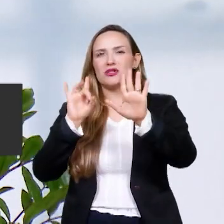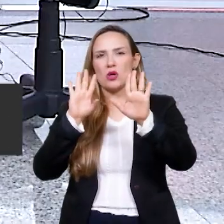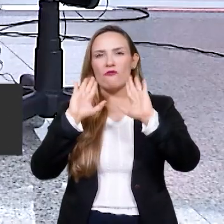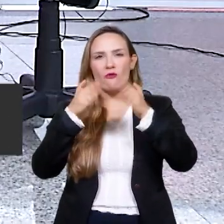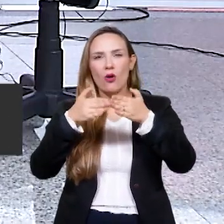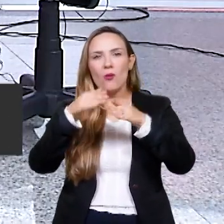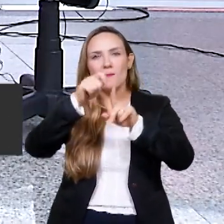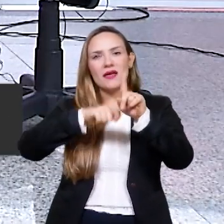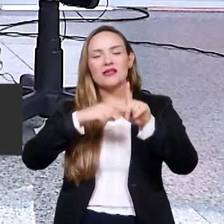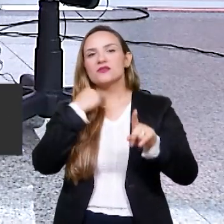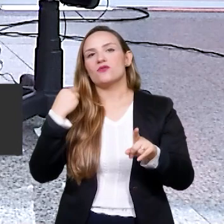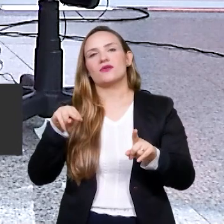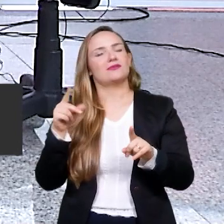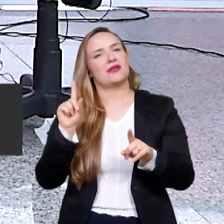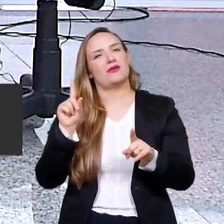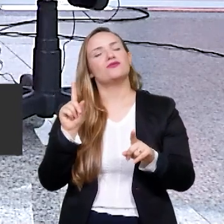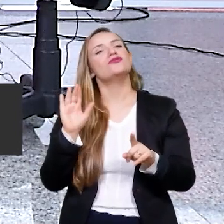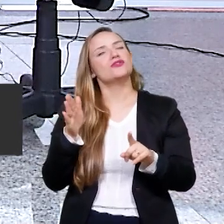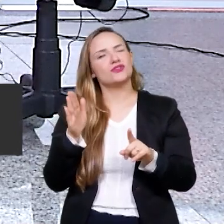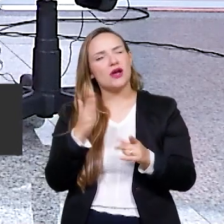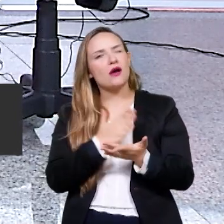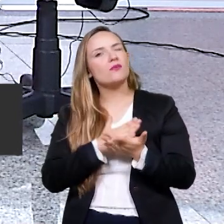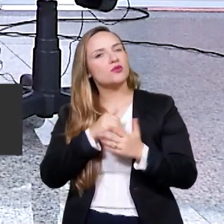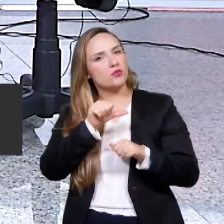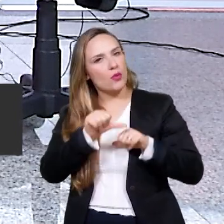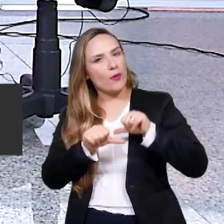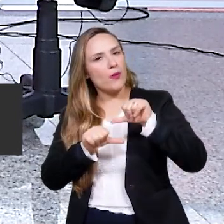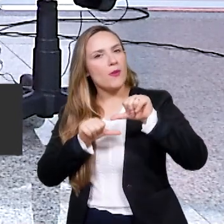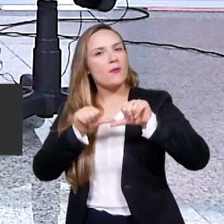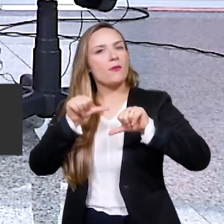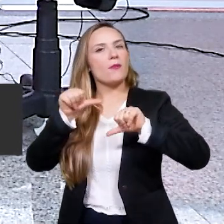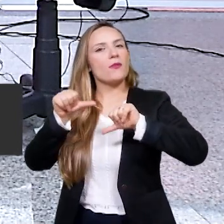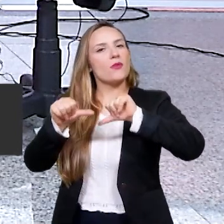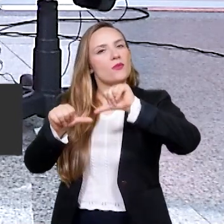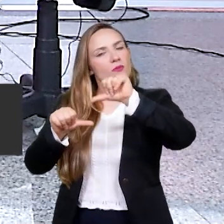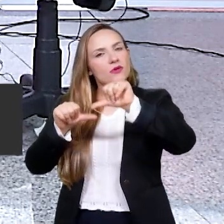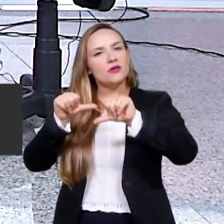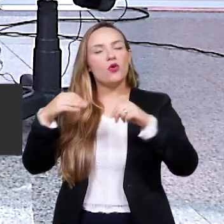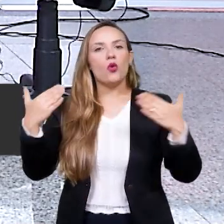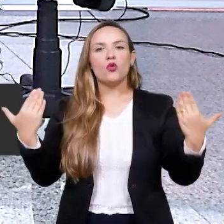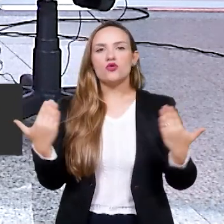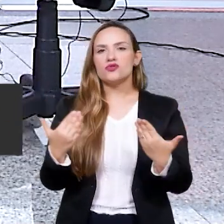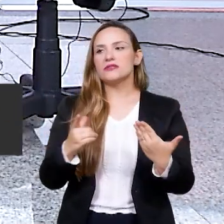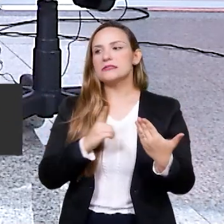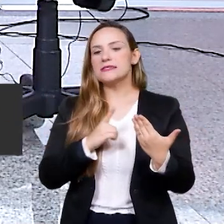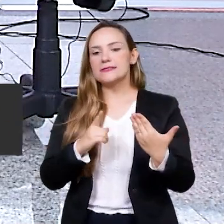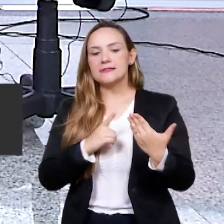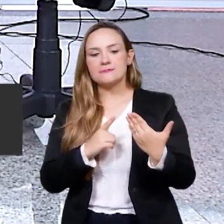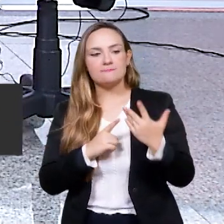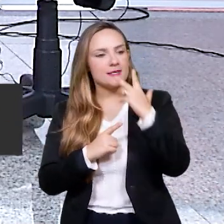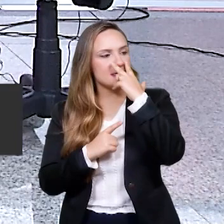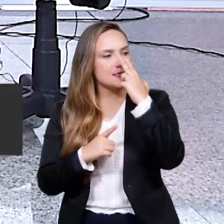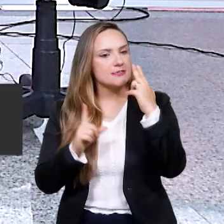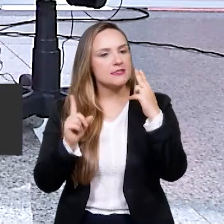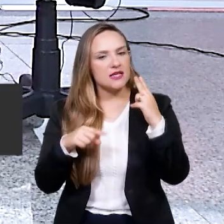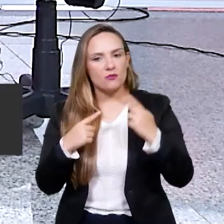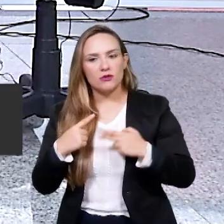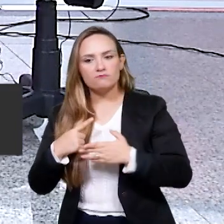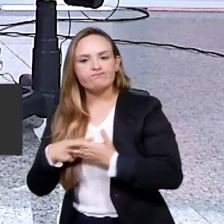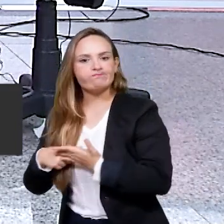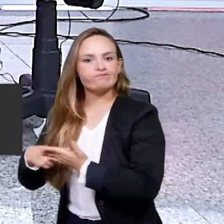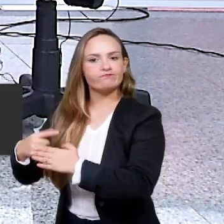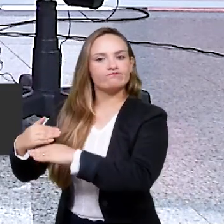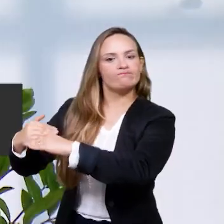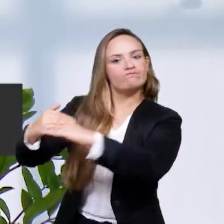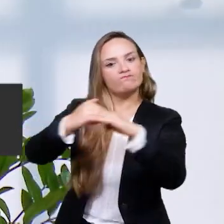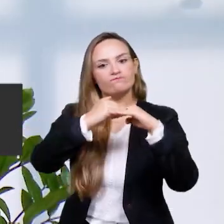novembro. Eu acho que isso também vem mudando, né, deputada? A gente vem sentindo que há uma força-tarefa